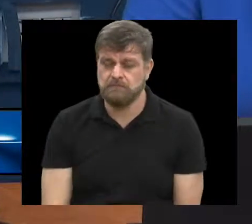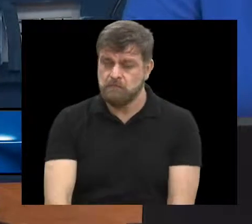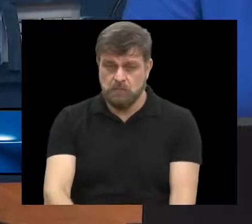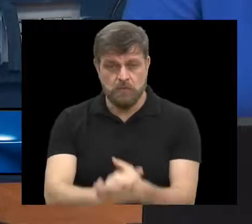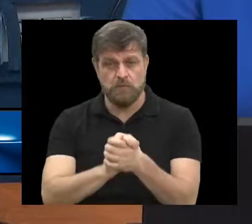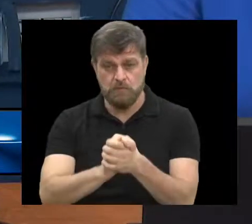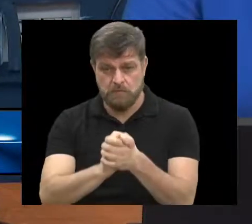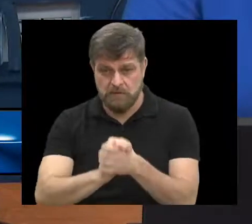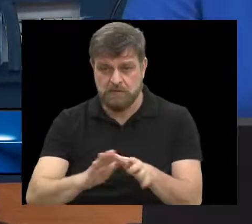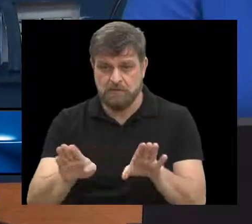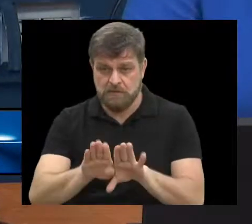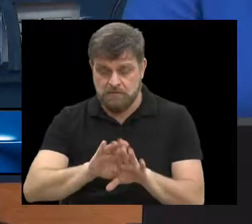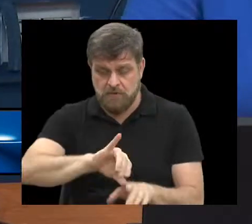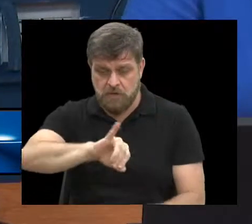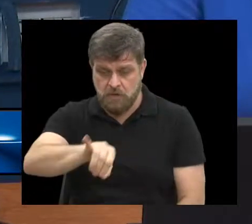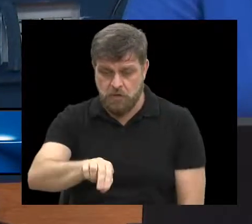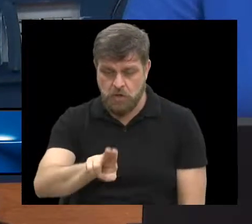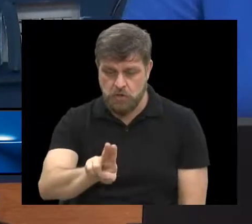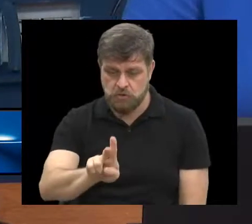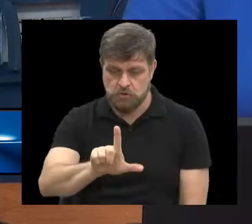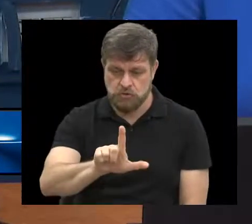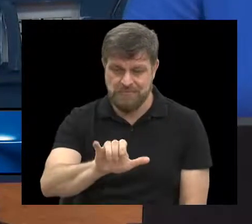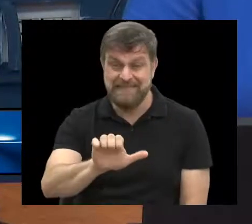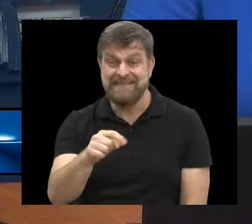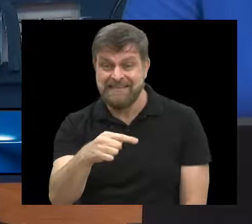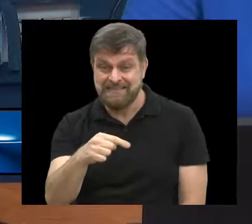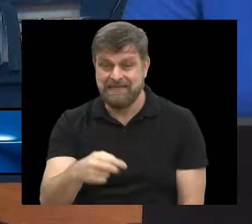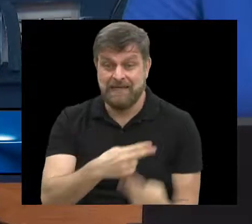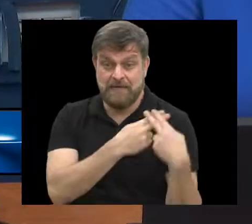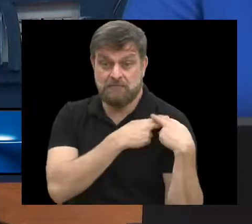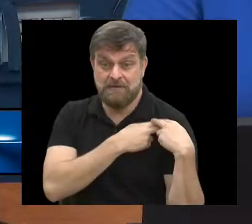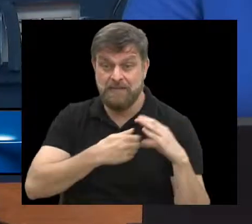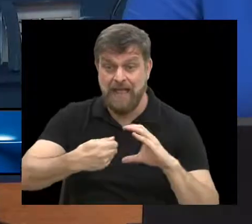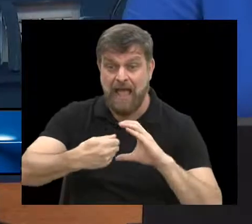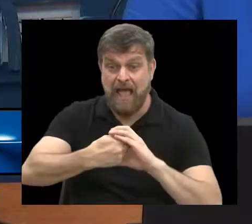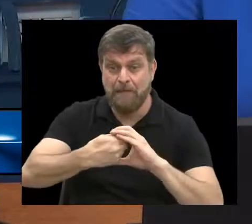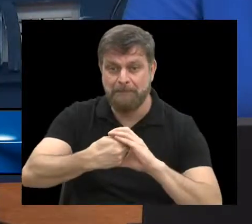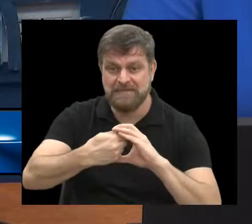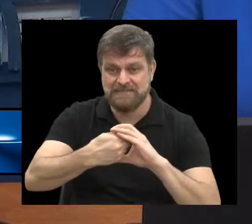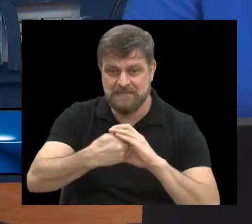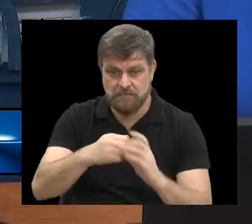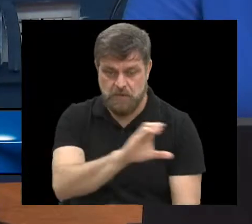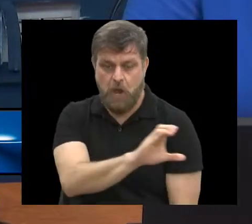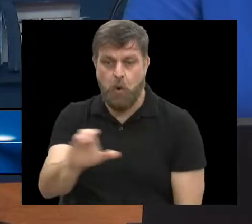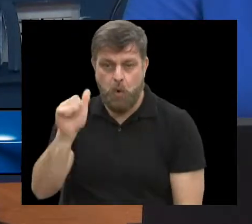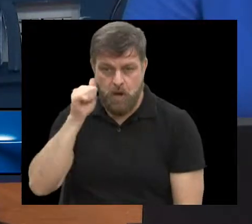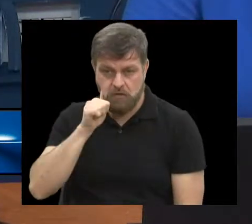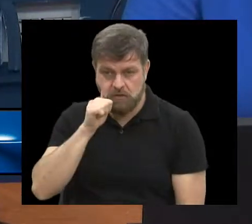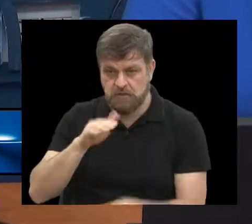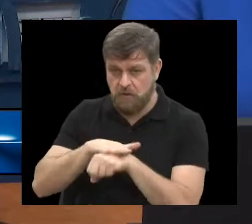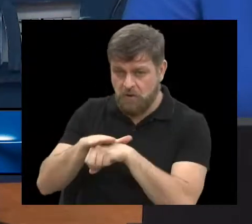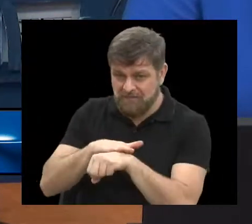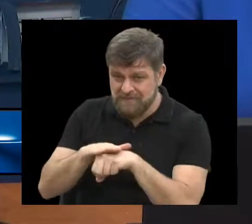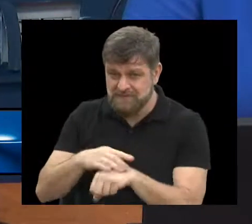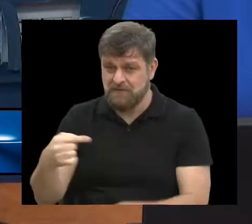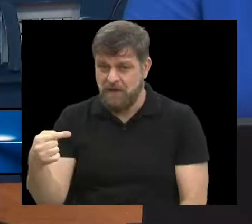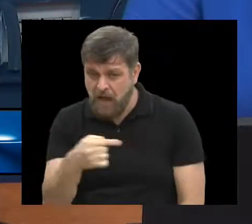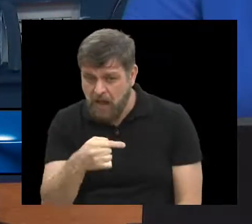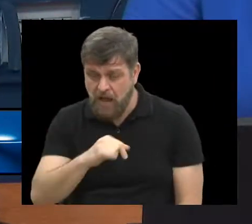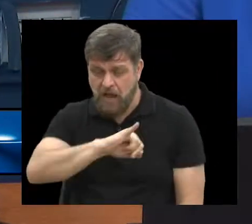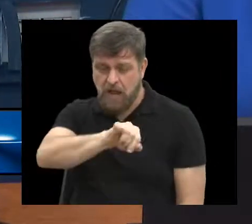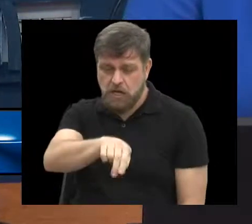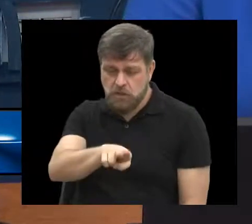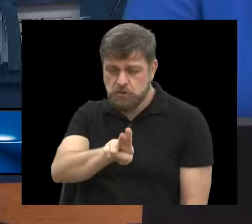Cumprimentar a Juliana Bertelli, que é coordenadora da PASCamp. Eu até estava comentando com a Mariana, que é uma pessoa que eu tenho